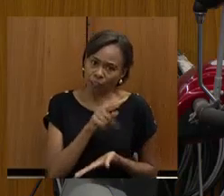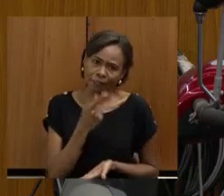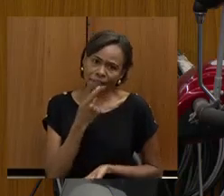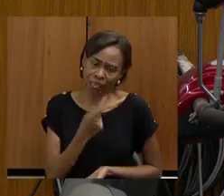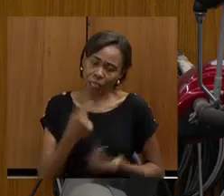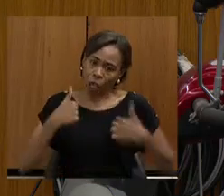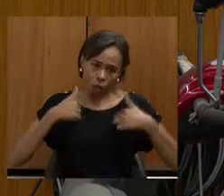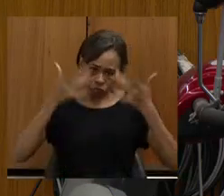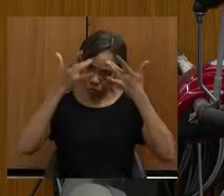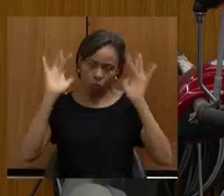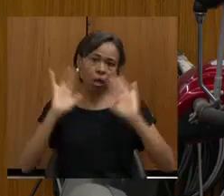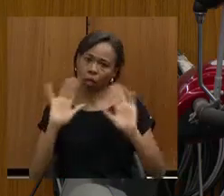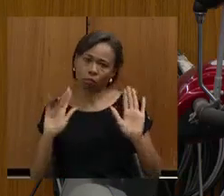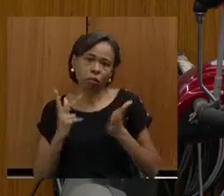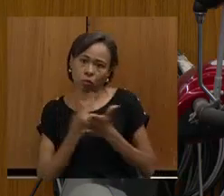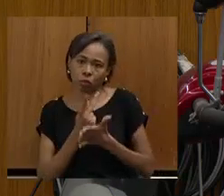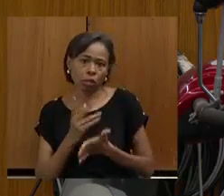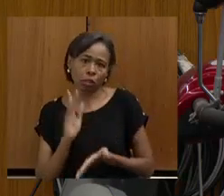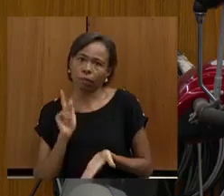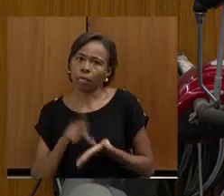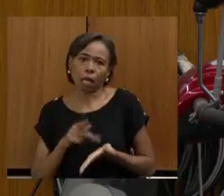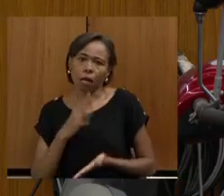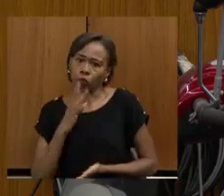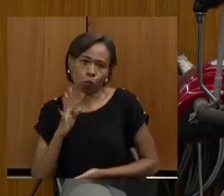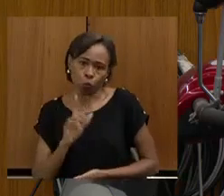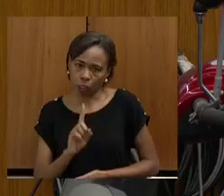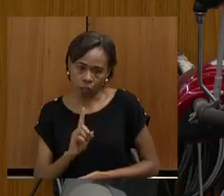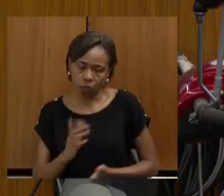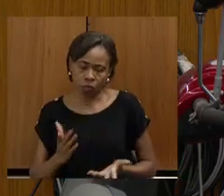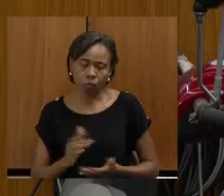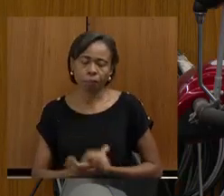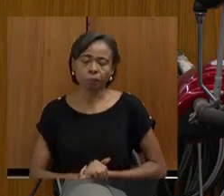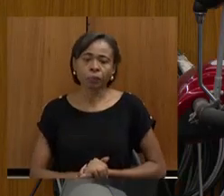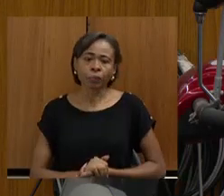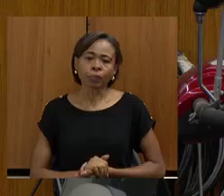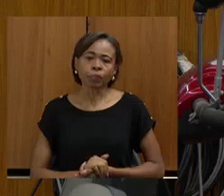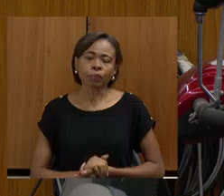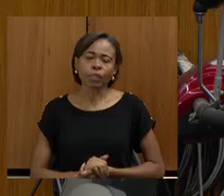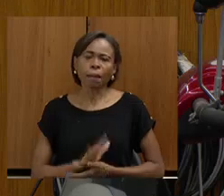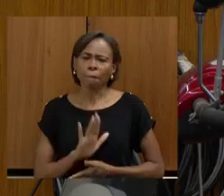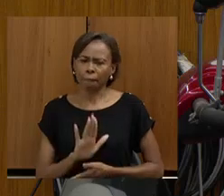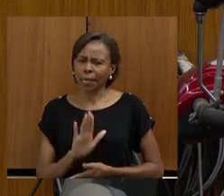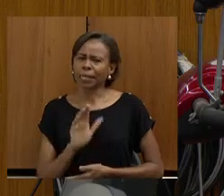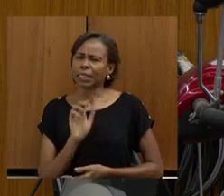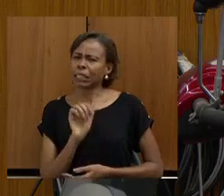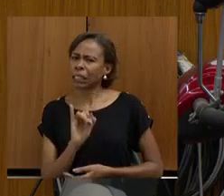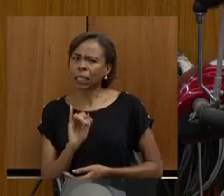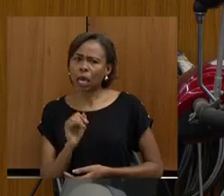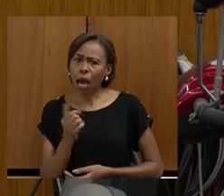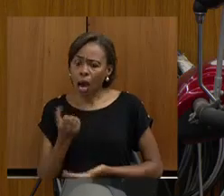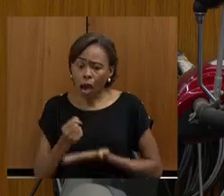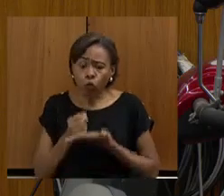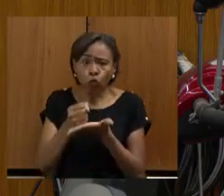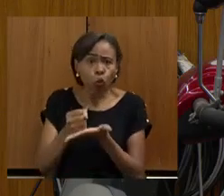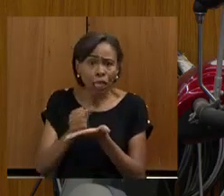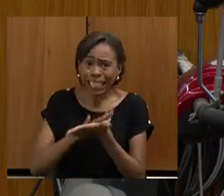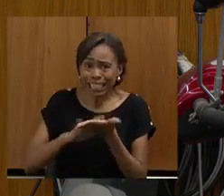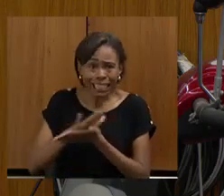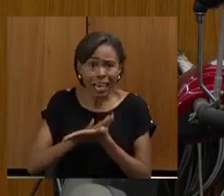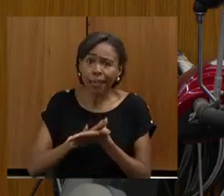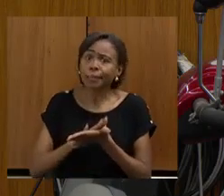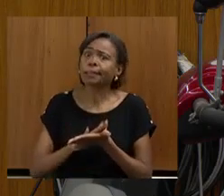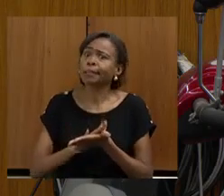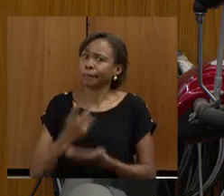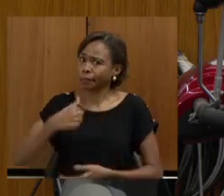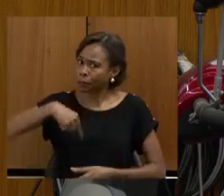sem ter conhecimento do caso, se não teve um apoio, isso acho que vai servir de